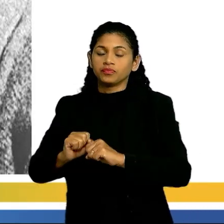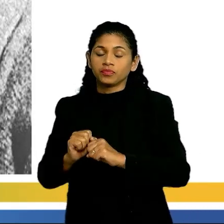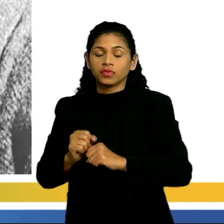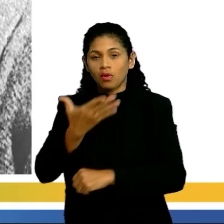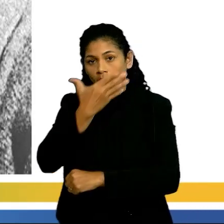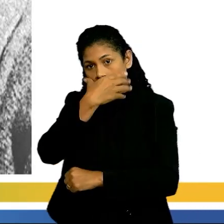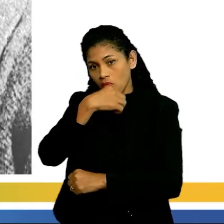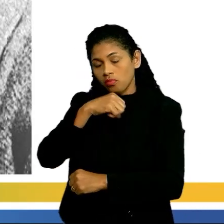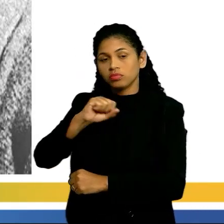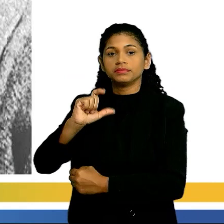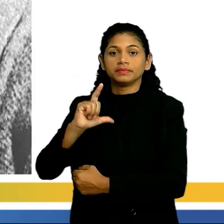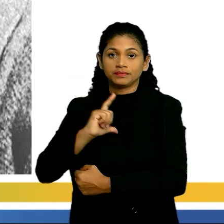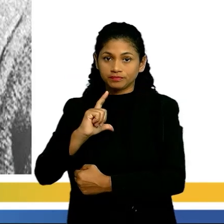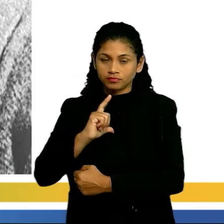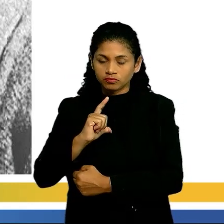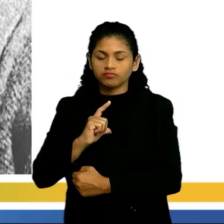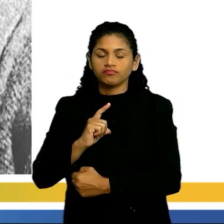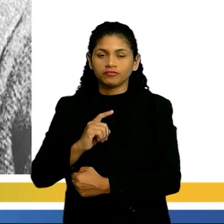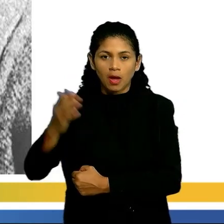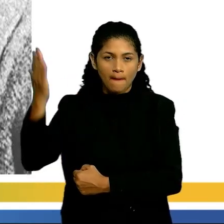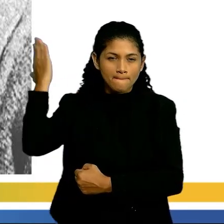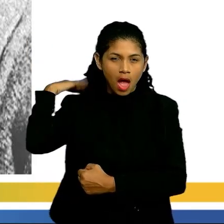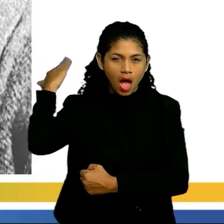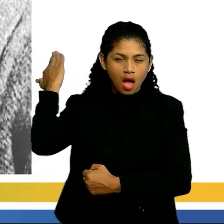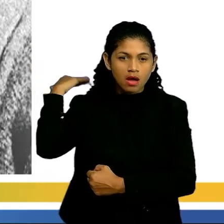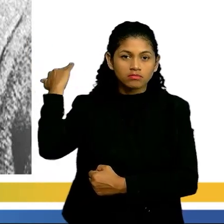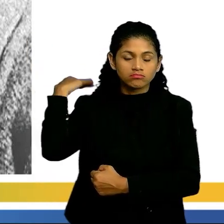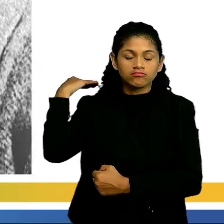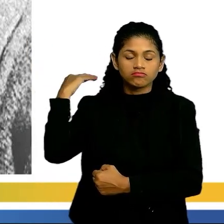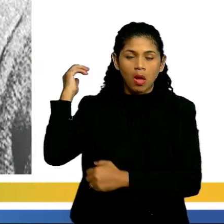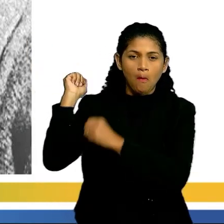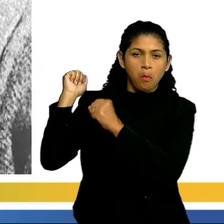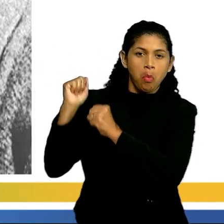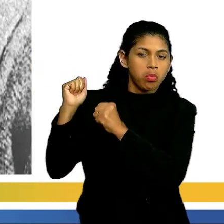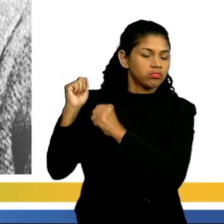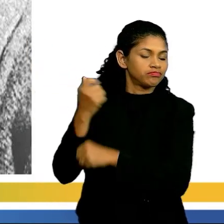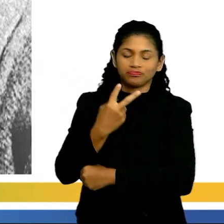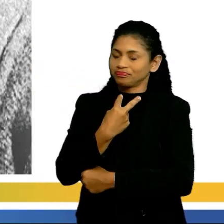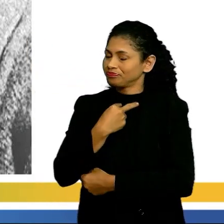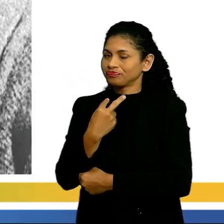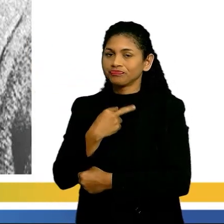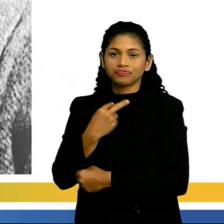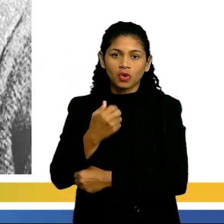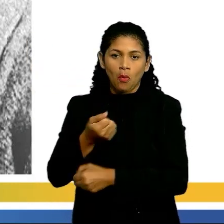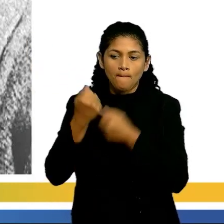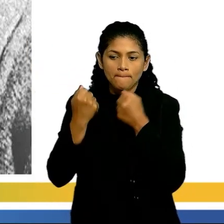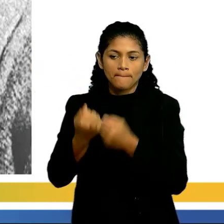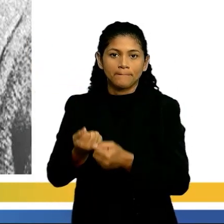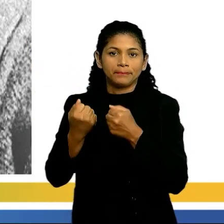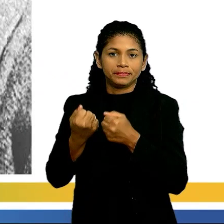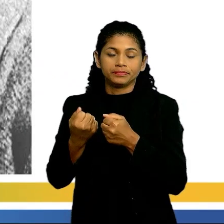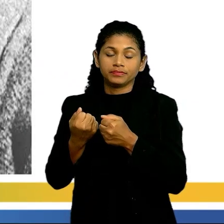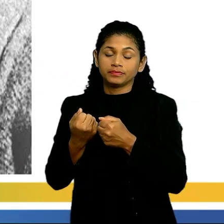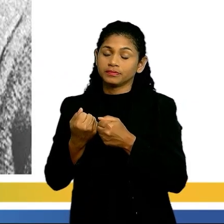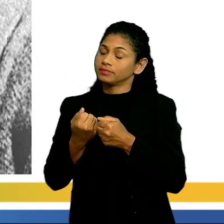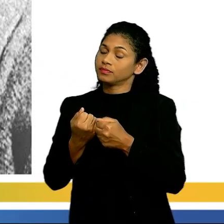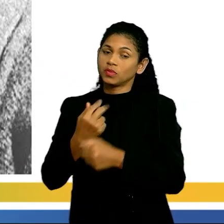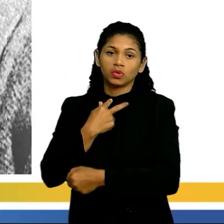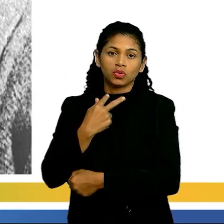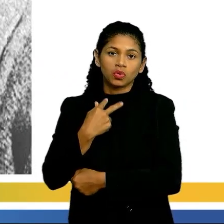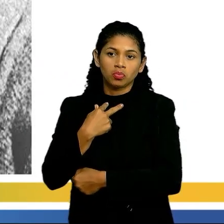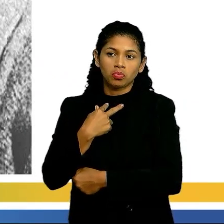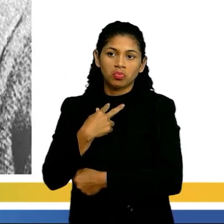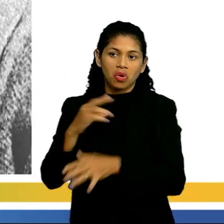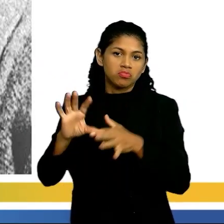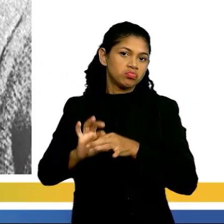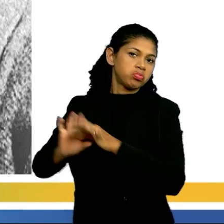que tem nas costas uma carga que ele não pode carregar e que, ao mesmo tempo, não pode também se livrar dela.